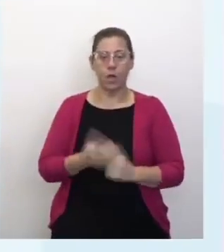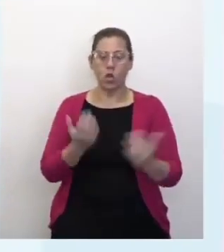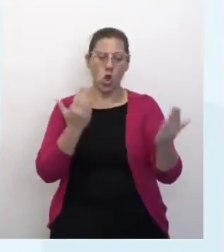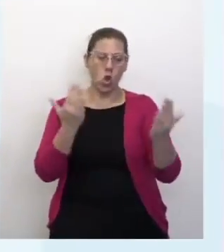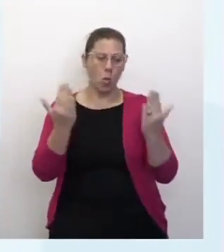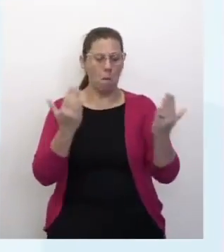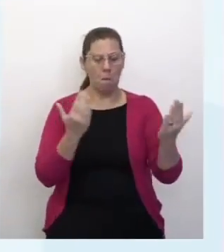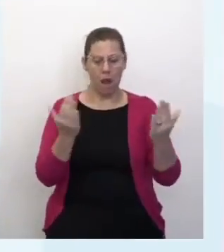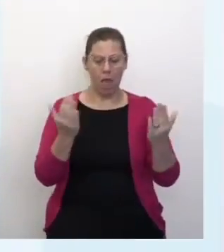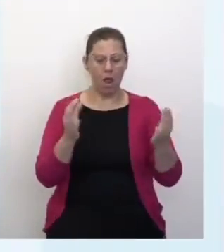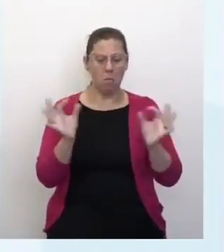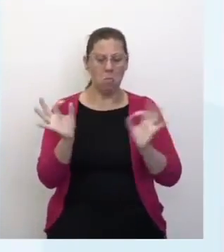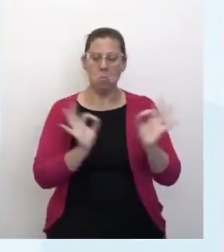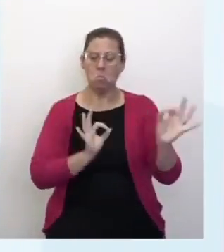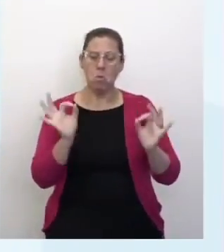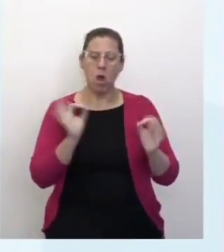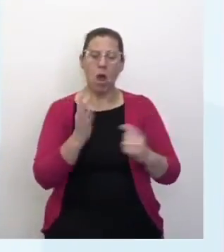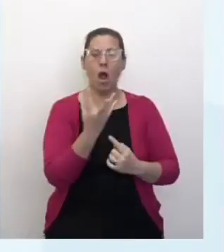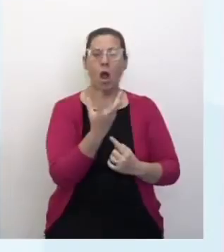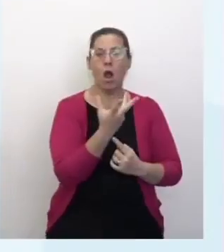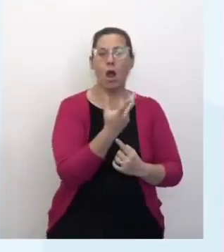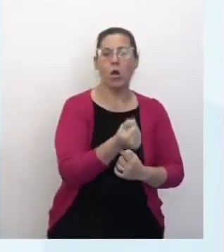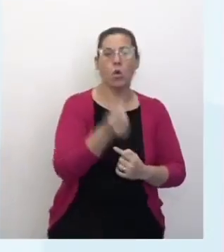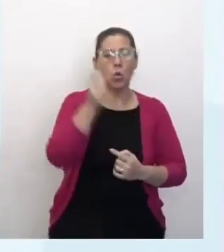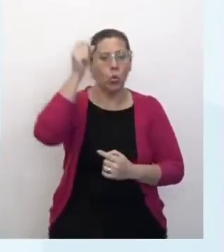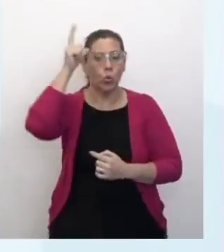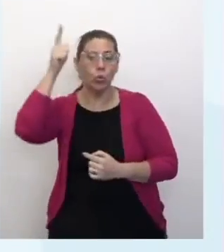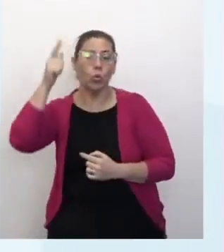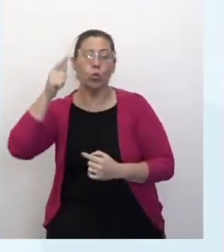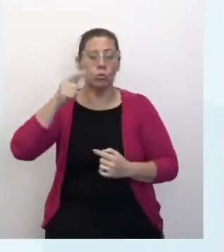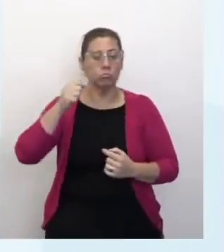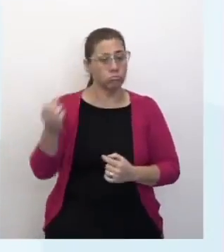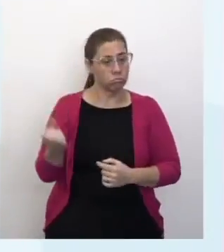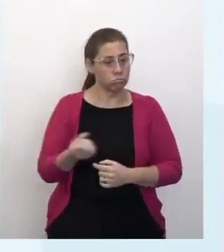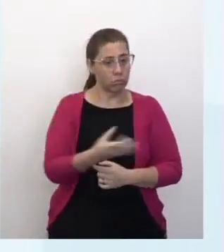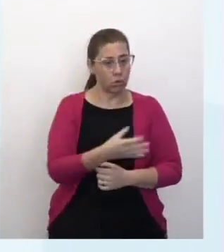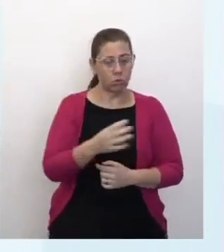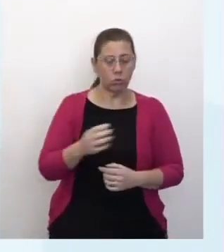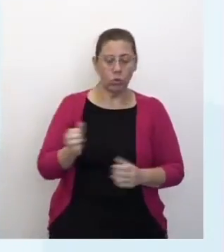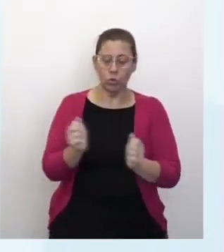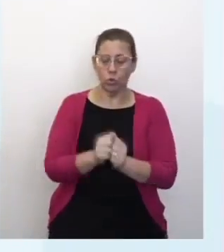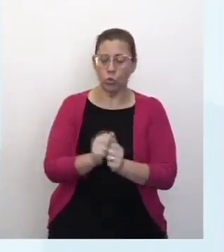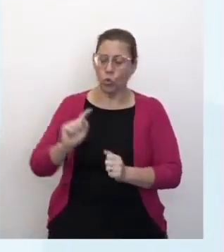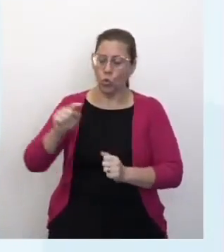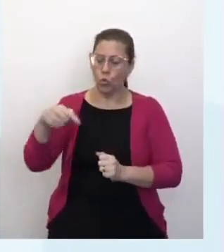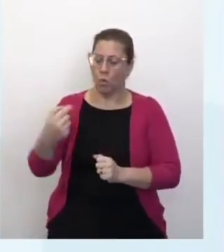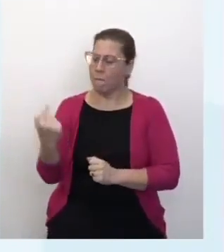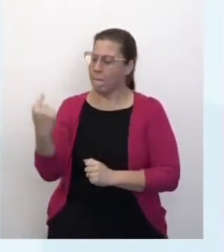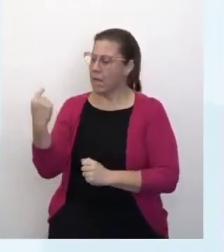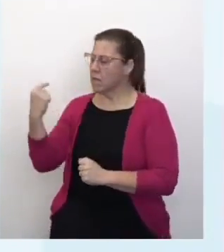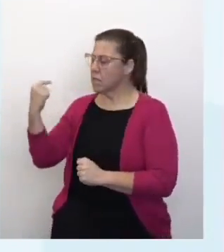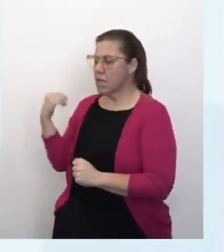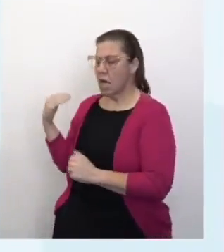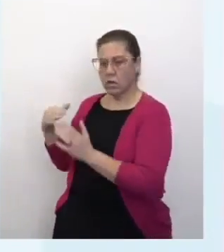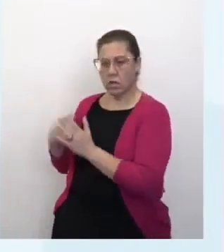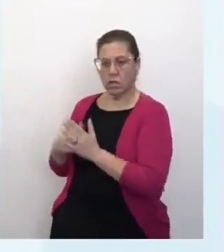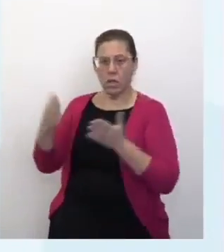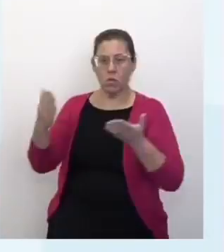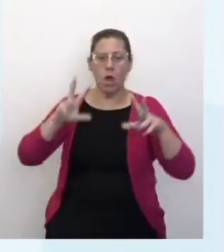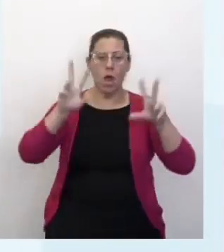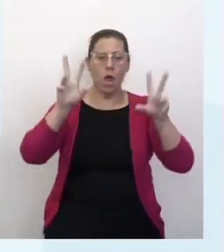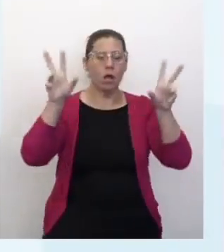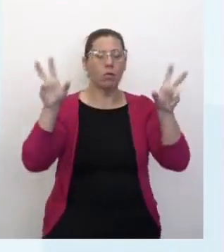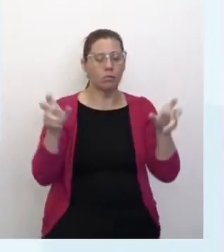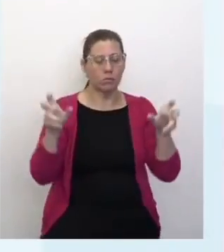produções artísticas e culturais da contemporaneidade com a produção de outras épocas, considerando tanto as temáticas abordadas